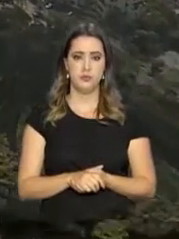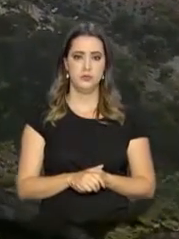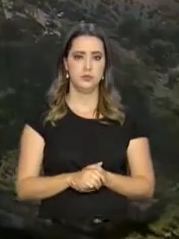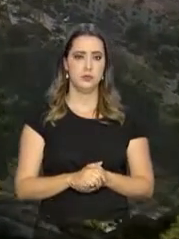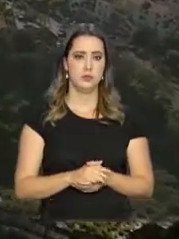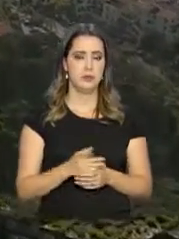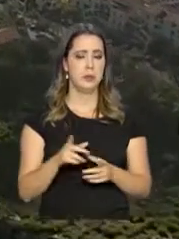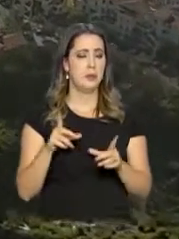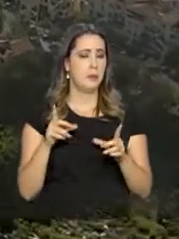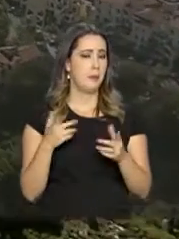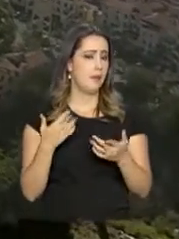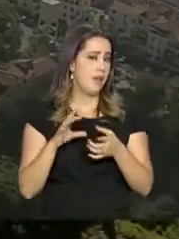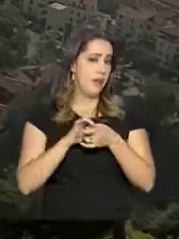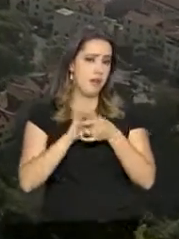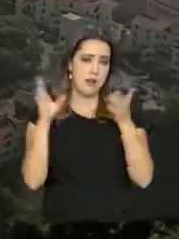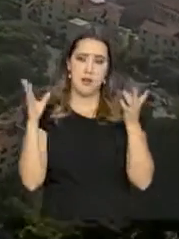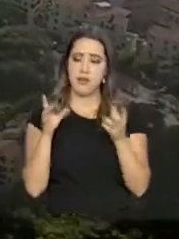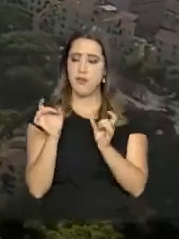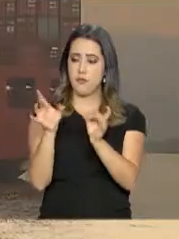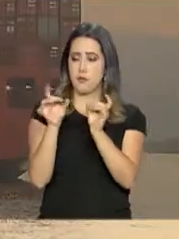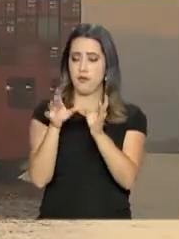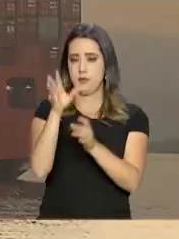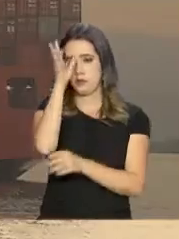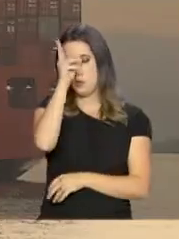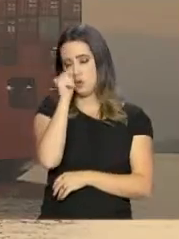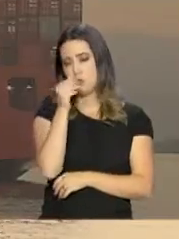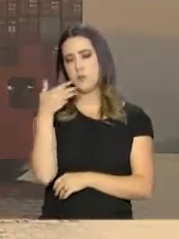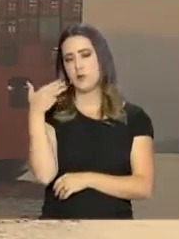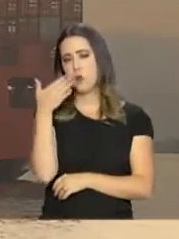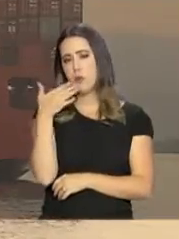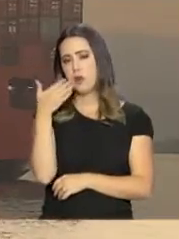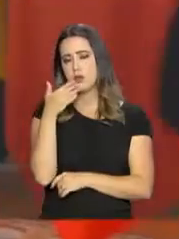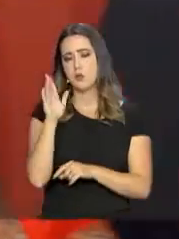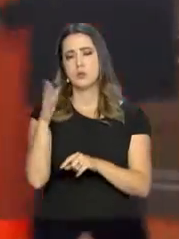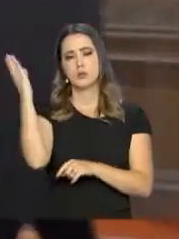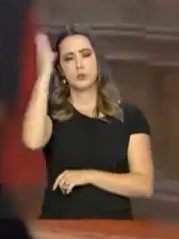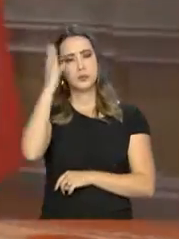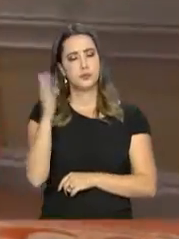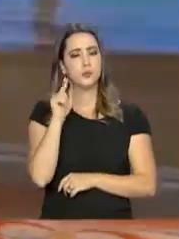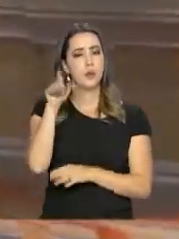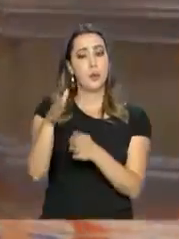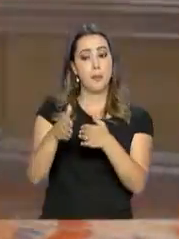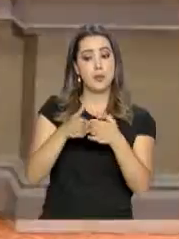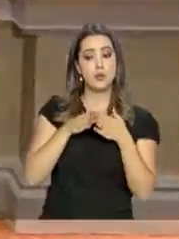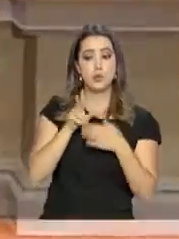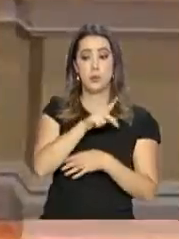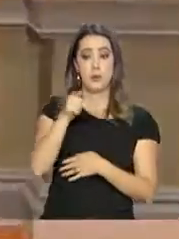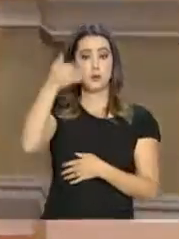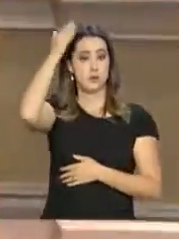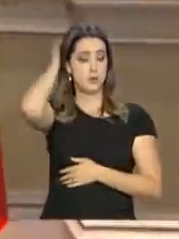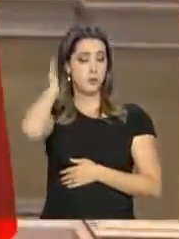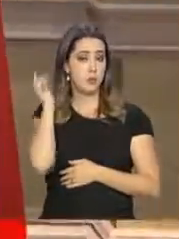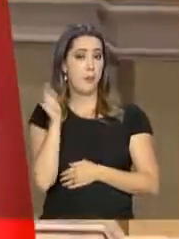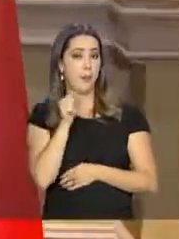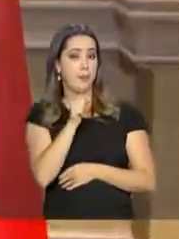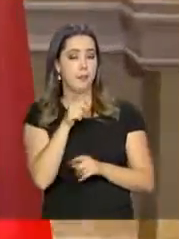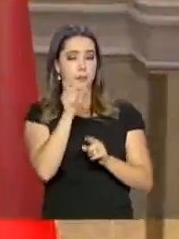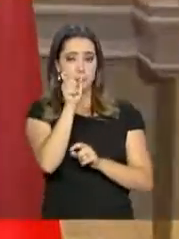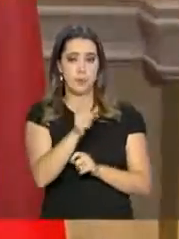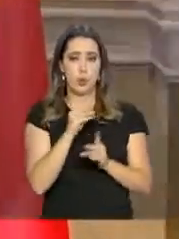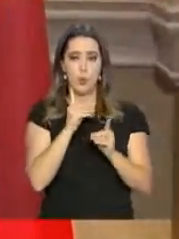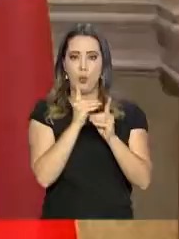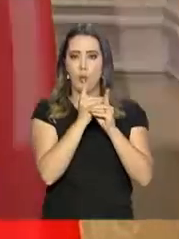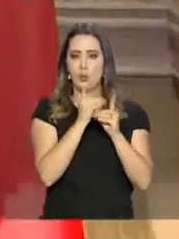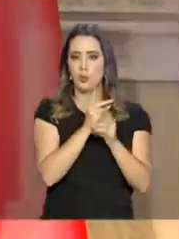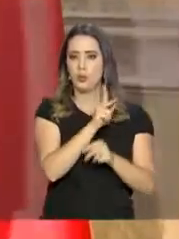Menos barreiras para a exportação de carne de frango e de açúcar do Brasil. Esse foi o pedido feito pelo presidente Michel Temer durante